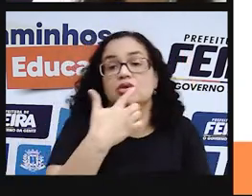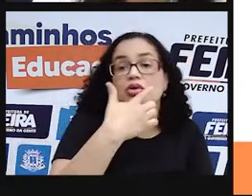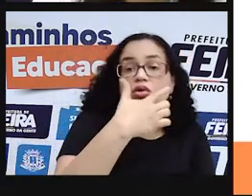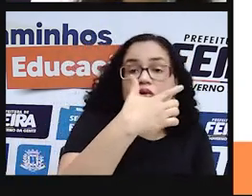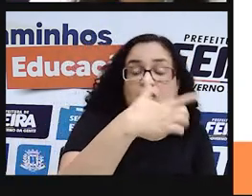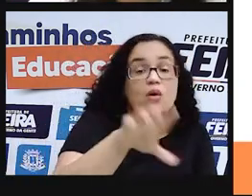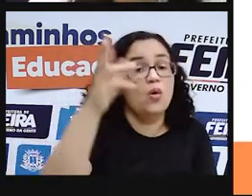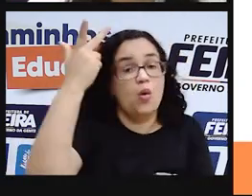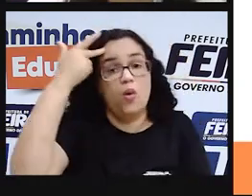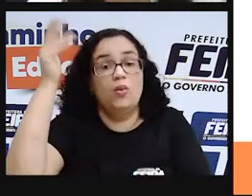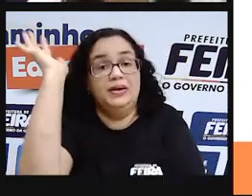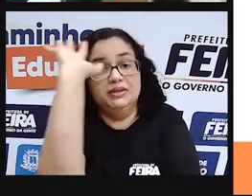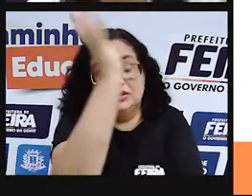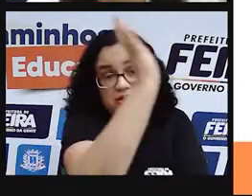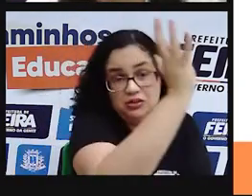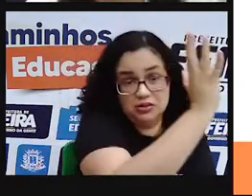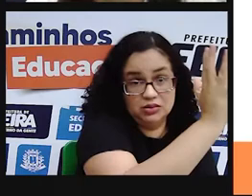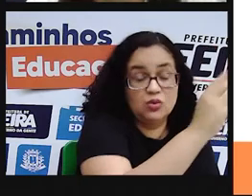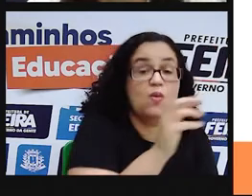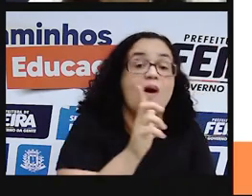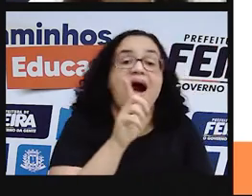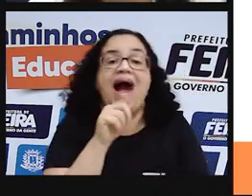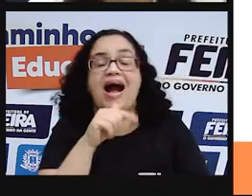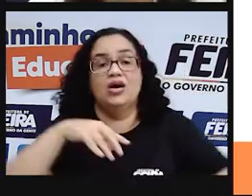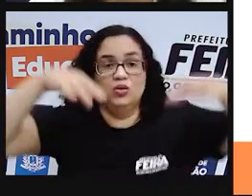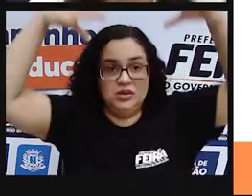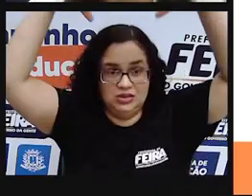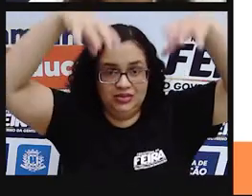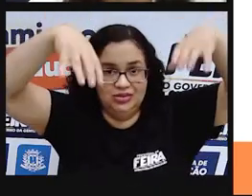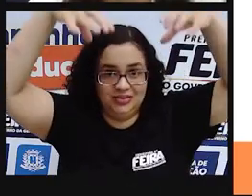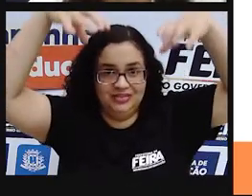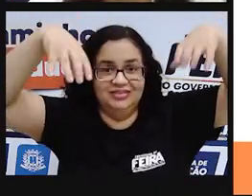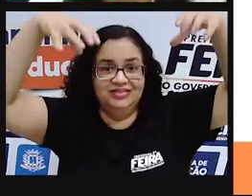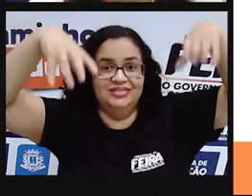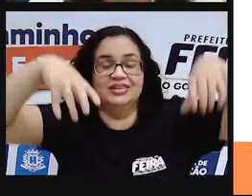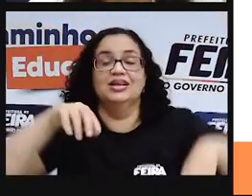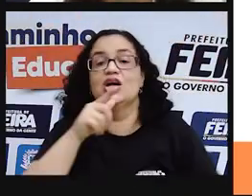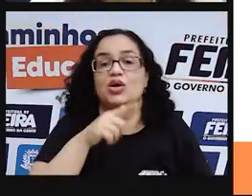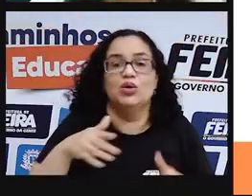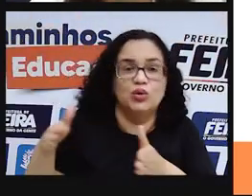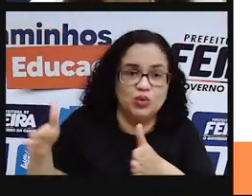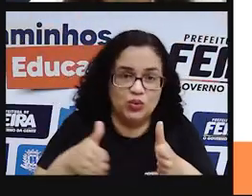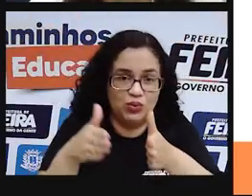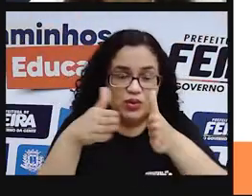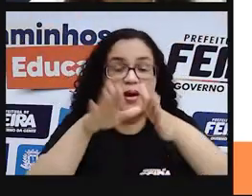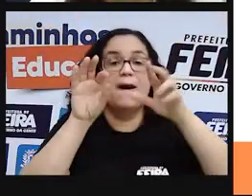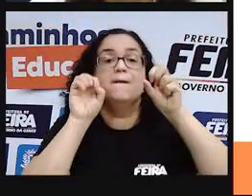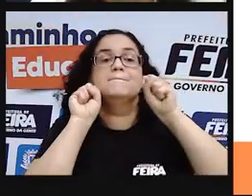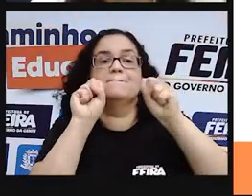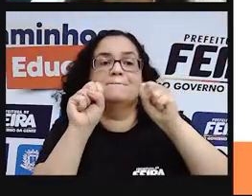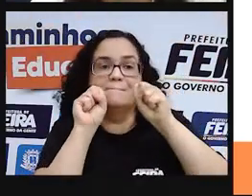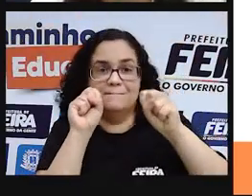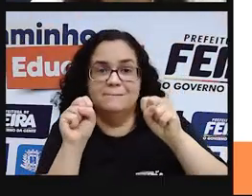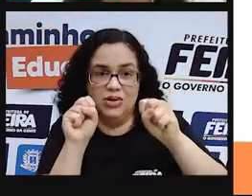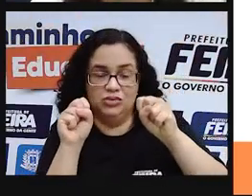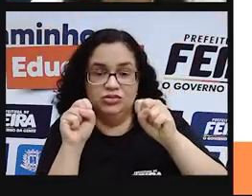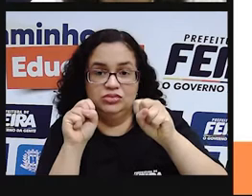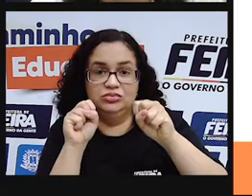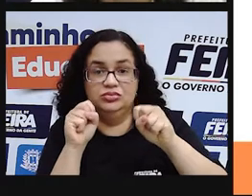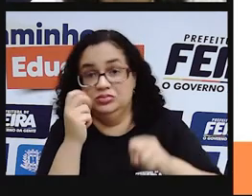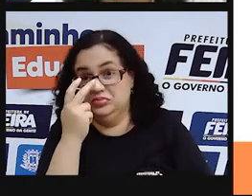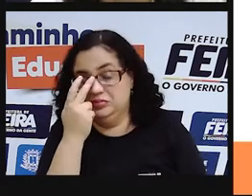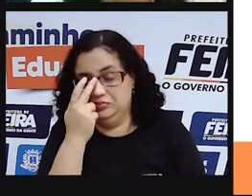uma fonte natural né ou água da chuva ou Água de um rio né que pode passar por ali